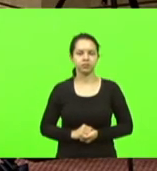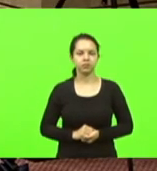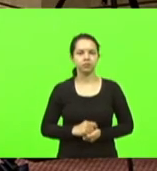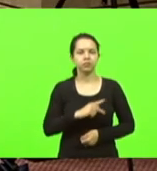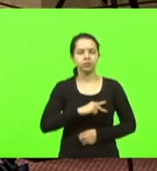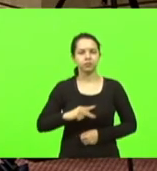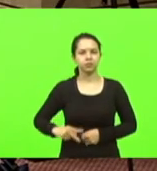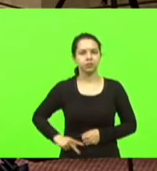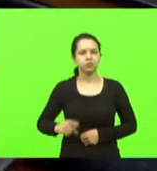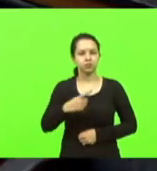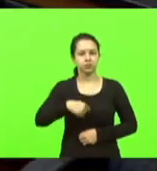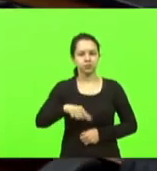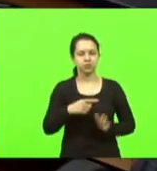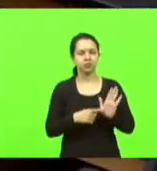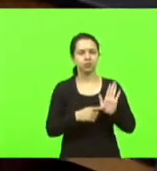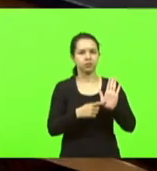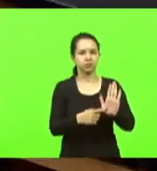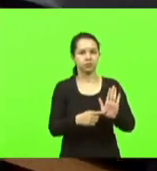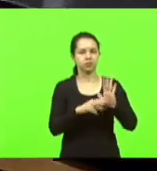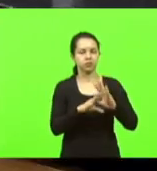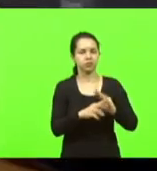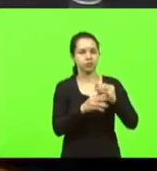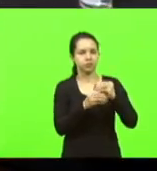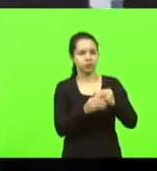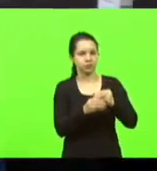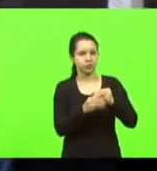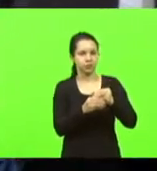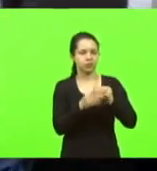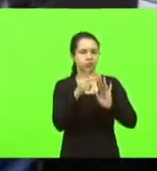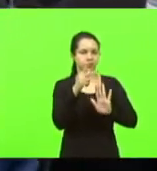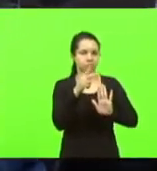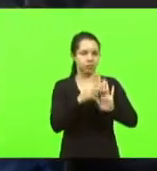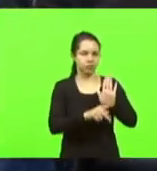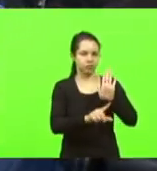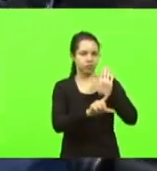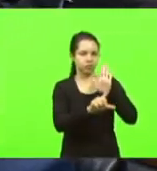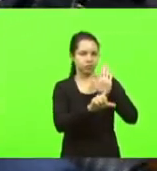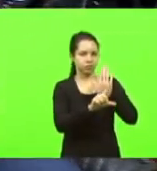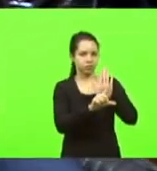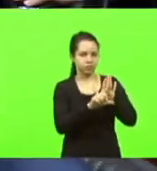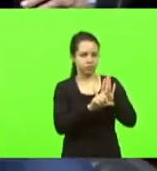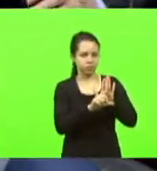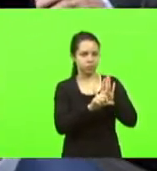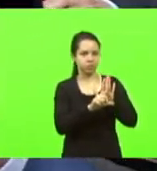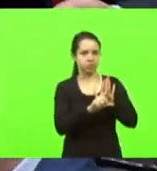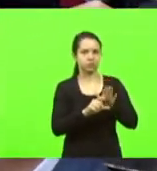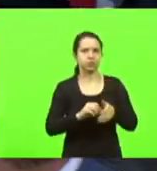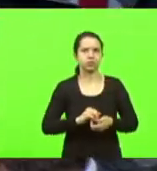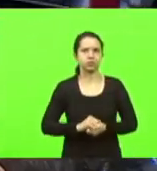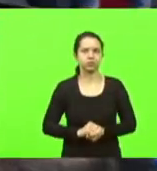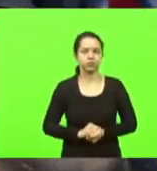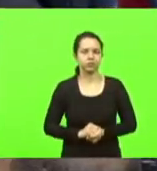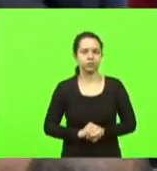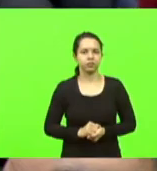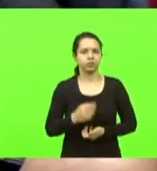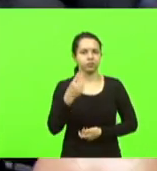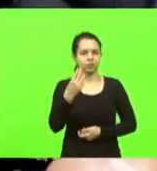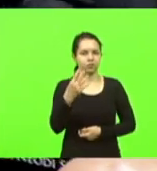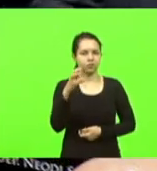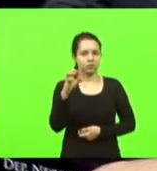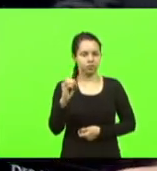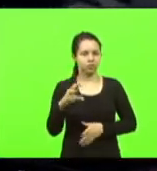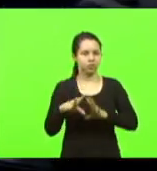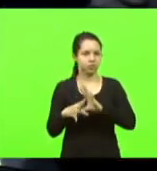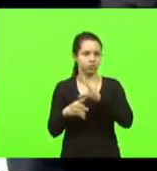nós apresentamos uma Emenda ao projeto de lei original dentre as 30 emendas